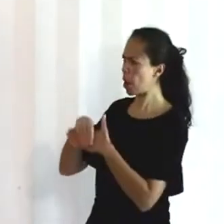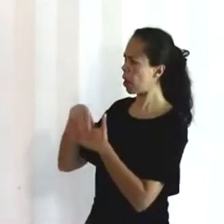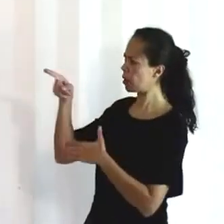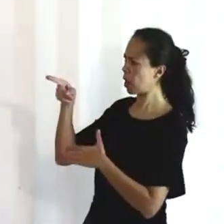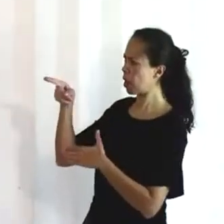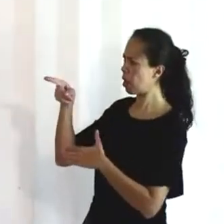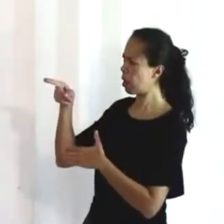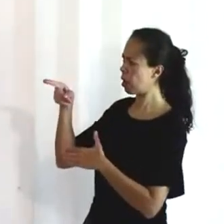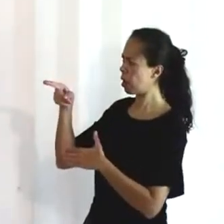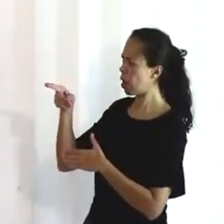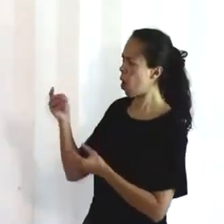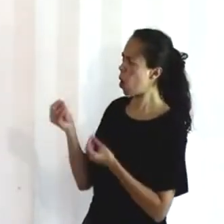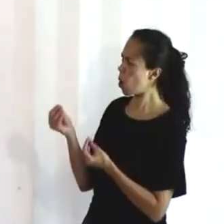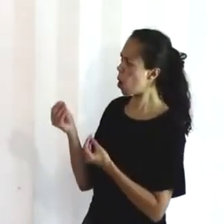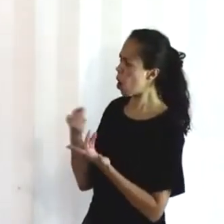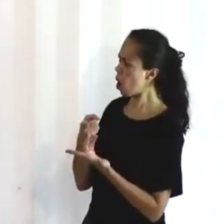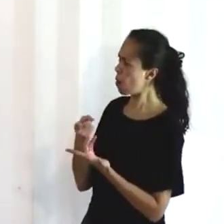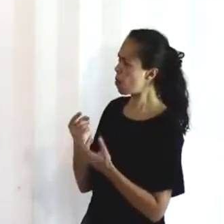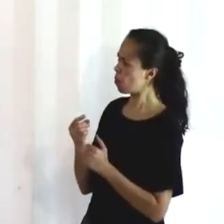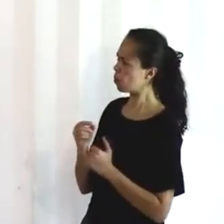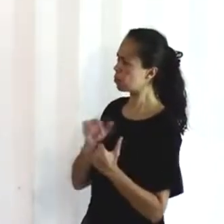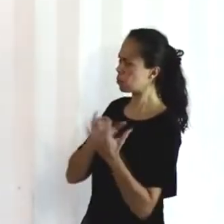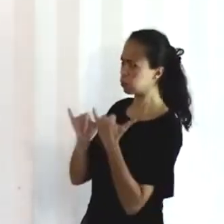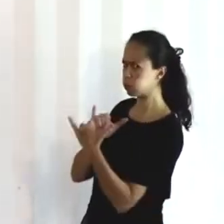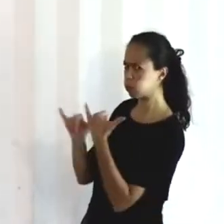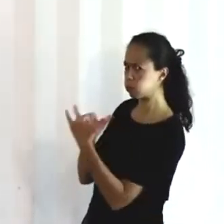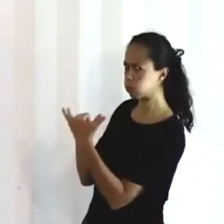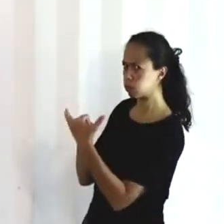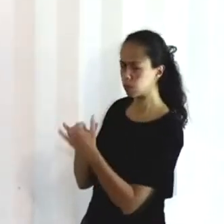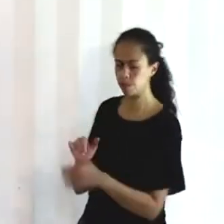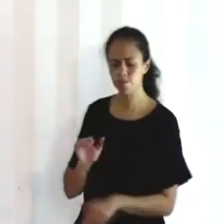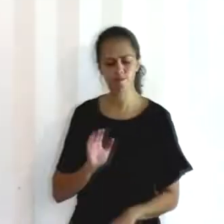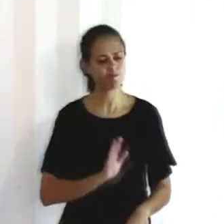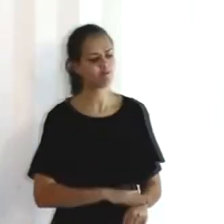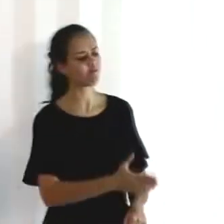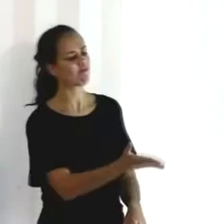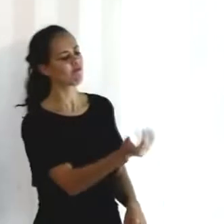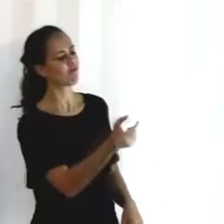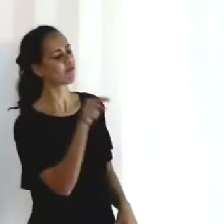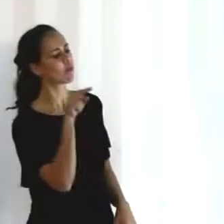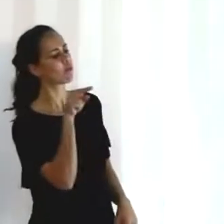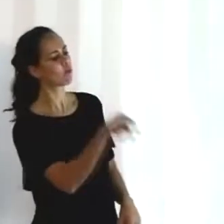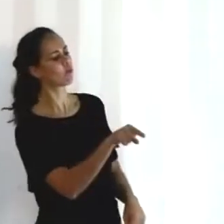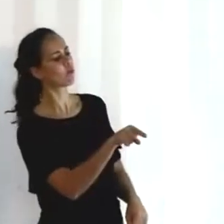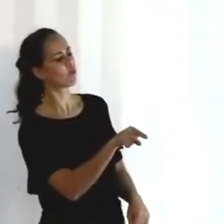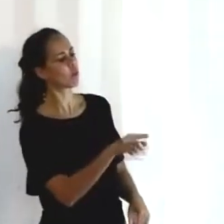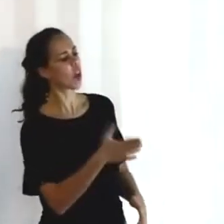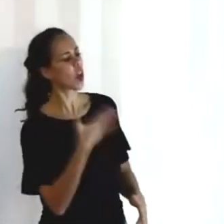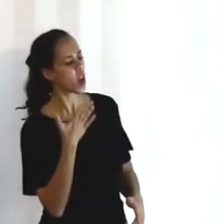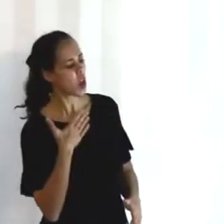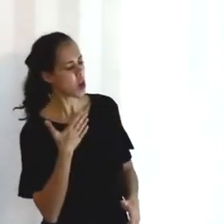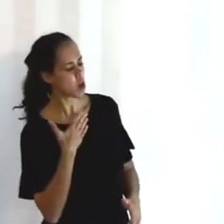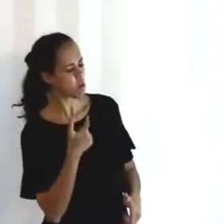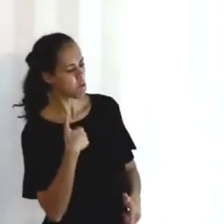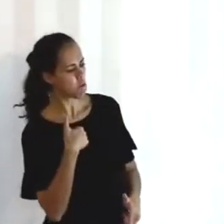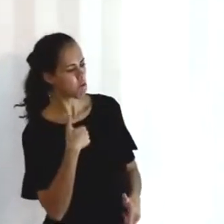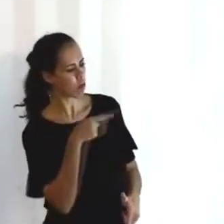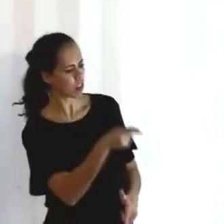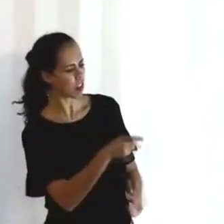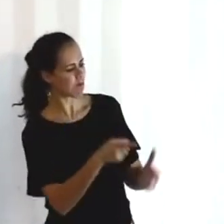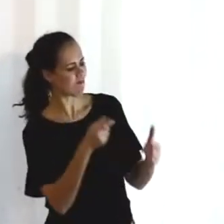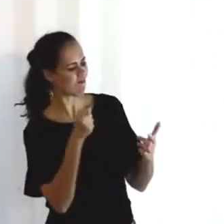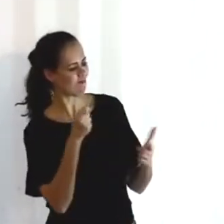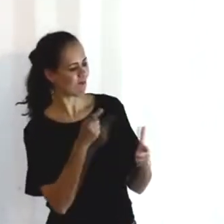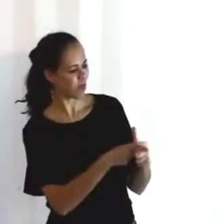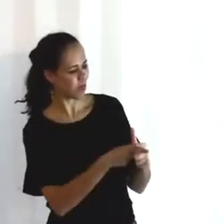senhor, chamando-o, lhe disse: servo malvado, perdoei-te aquela dívida toda, porque me